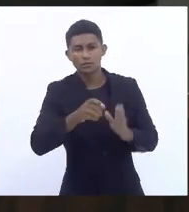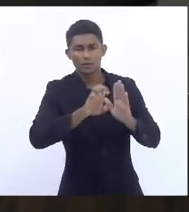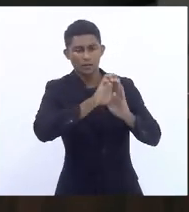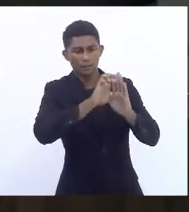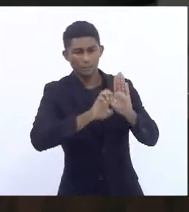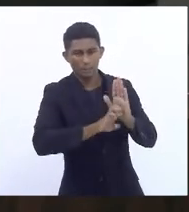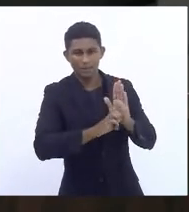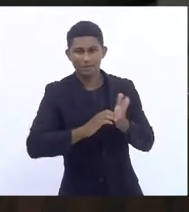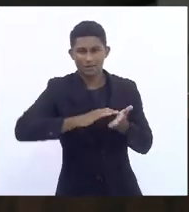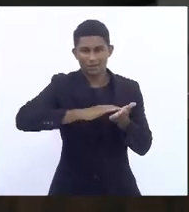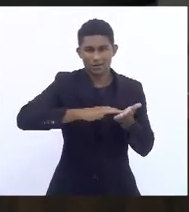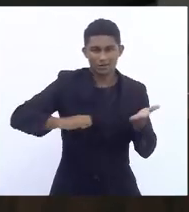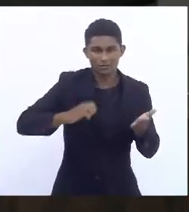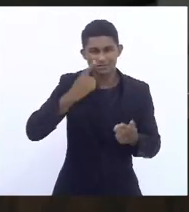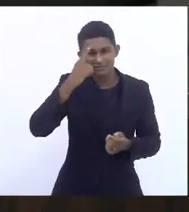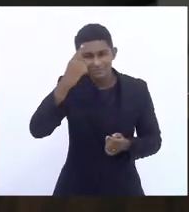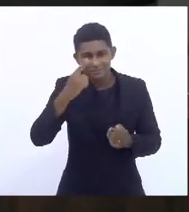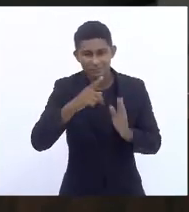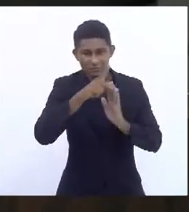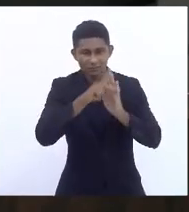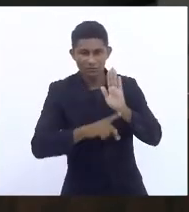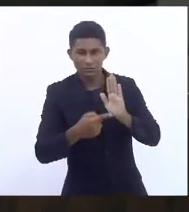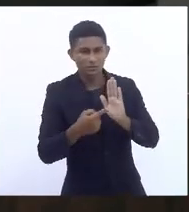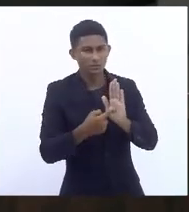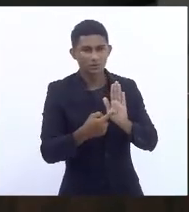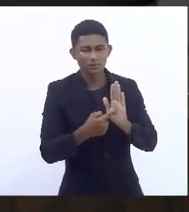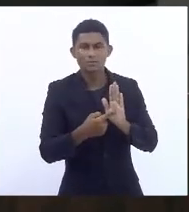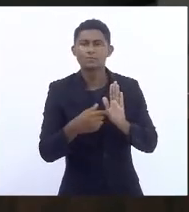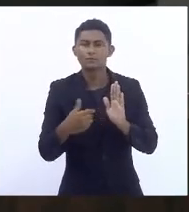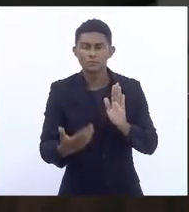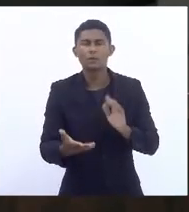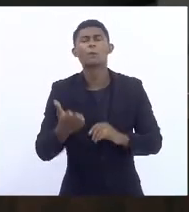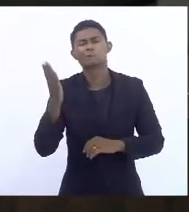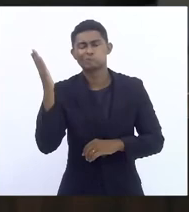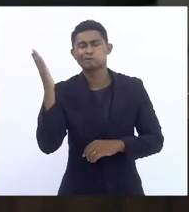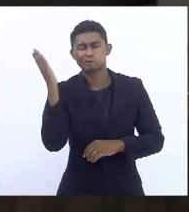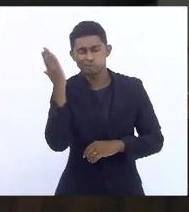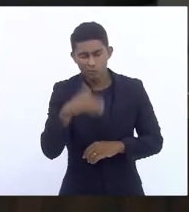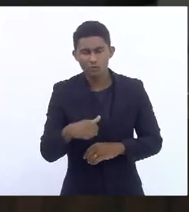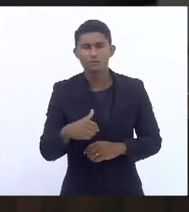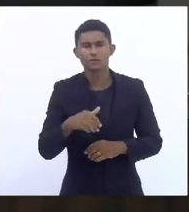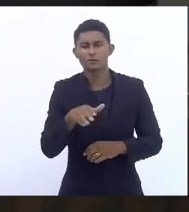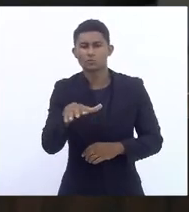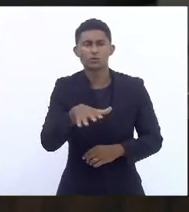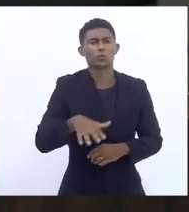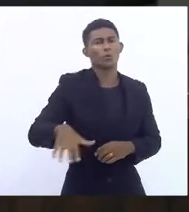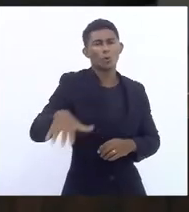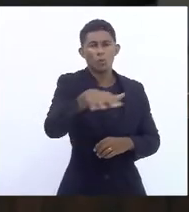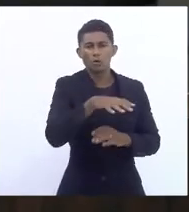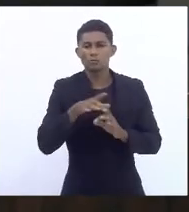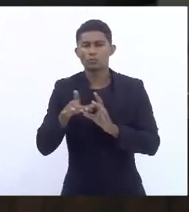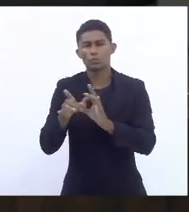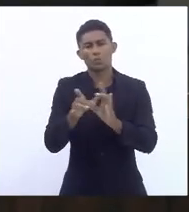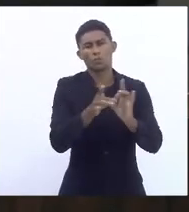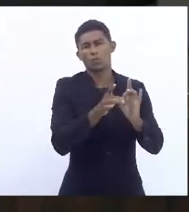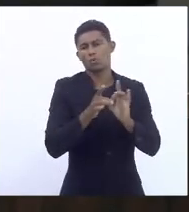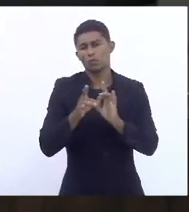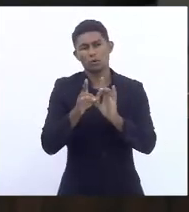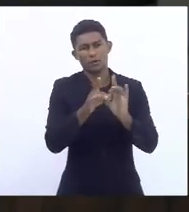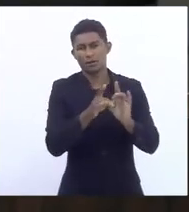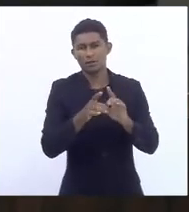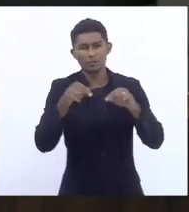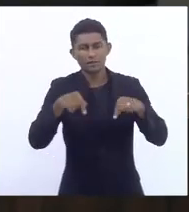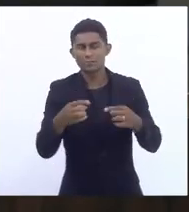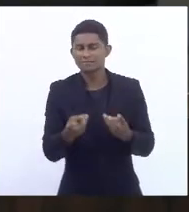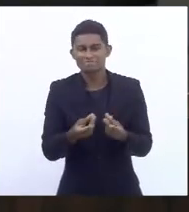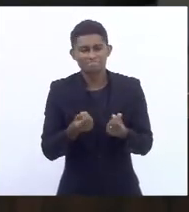emendas desse último projeto, demonstrando mais uma vez a união e a sensibilidade dessa Casa Legislativa, que é de